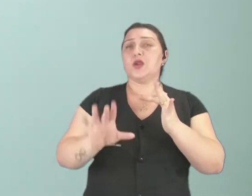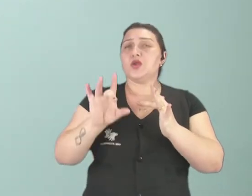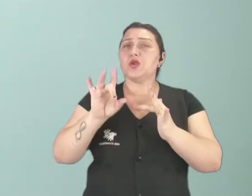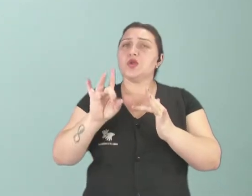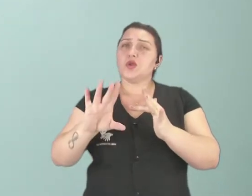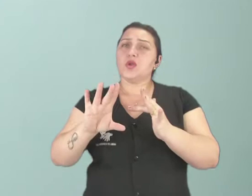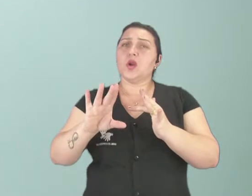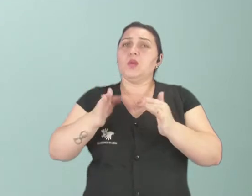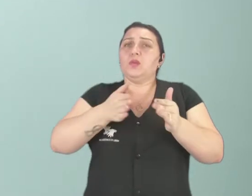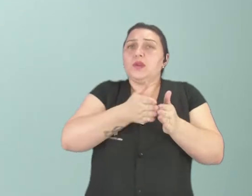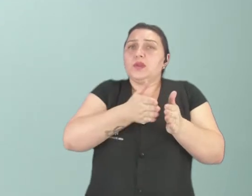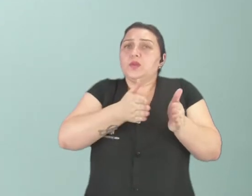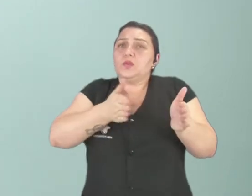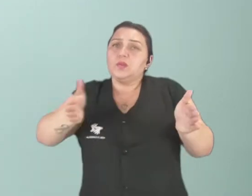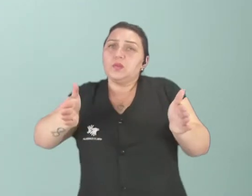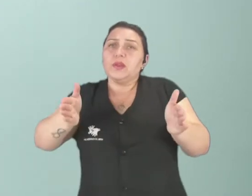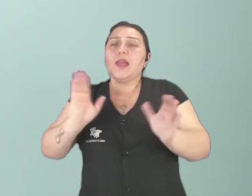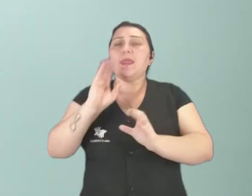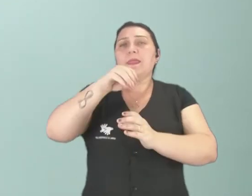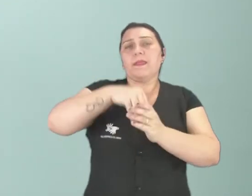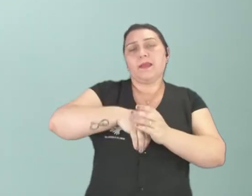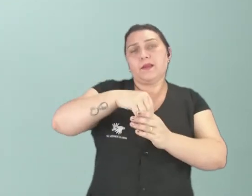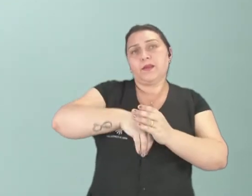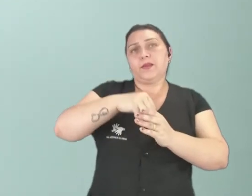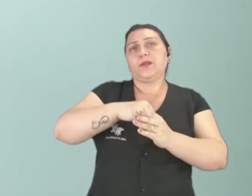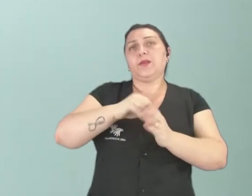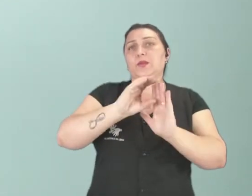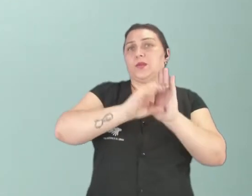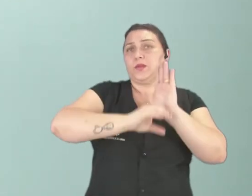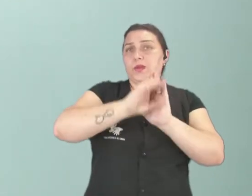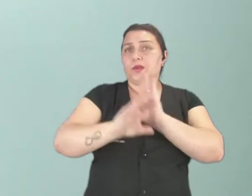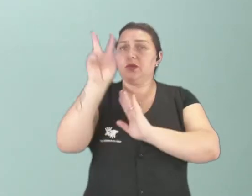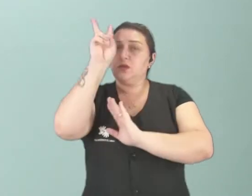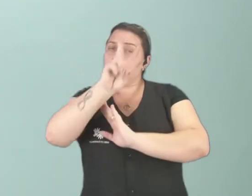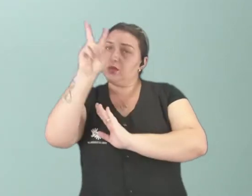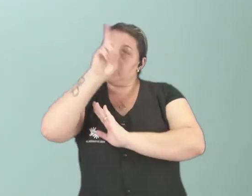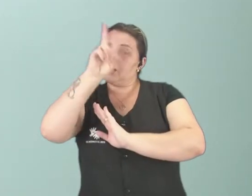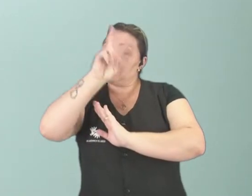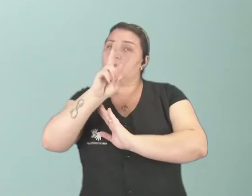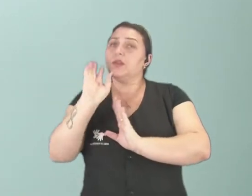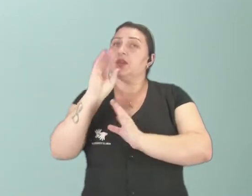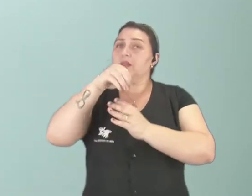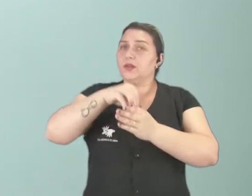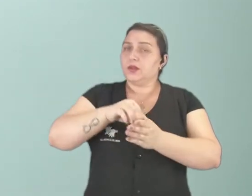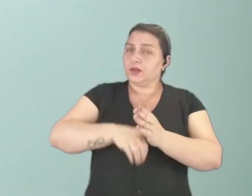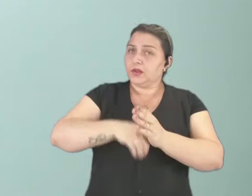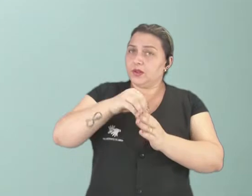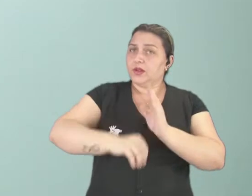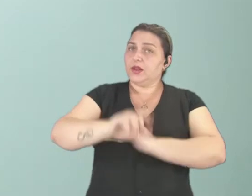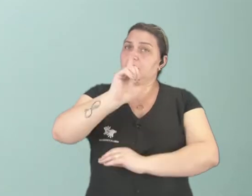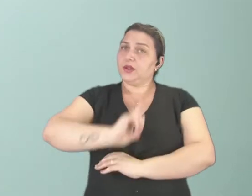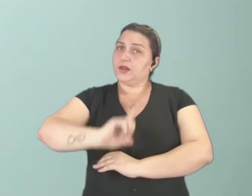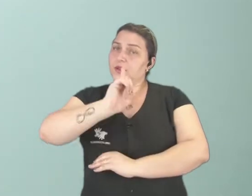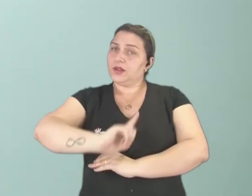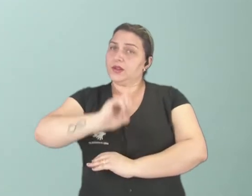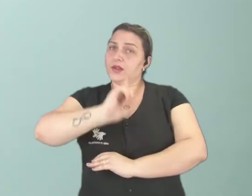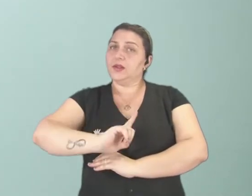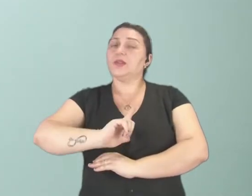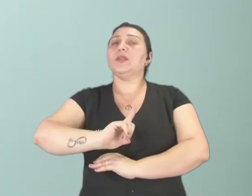uma linha do tempo dentro desses contextos históricos e dentro da